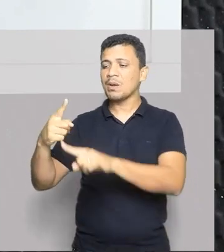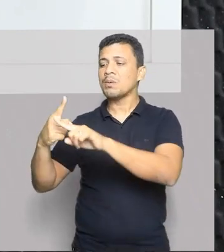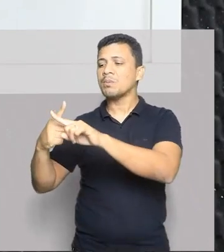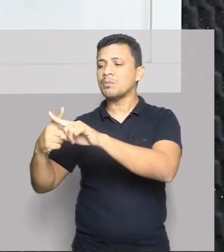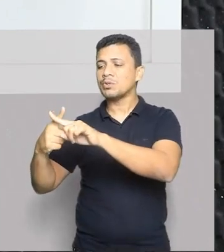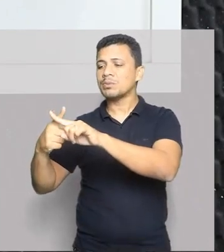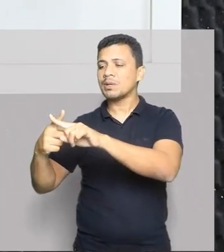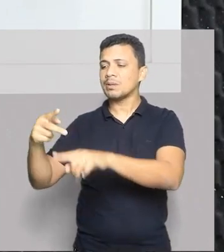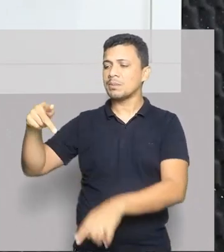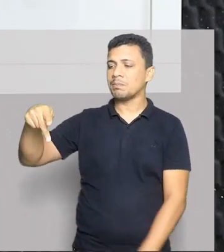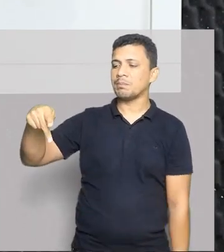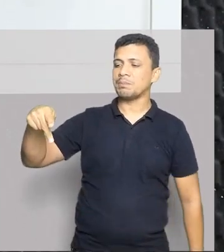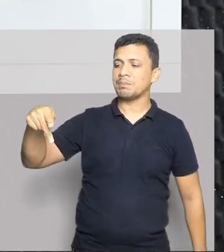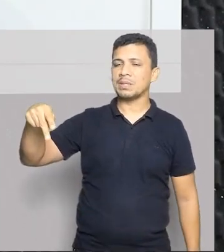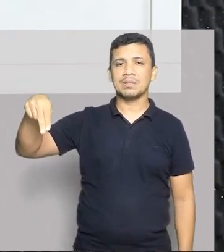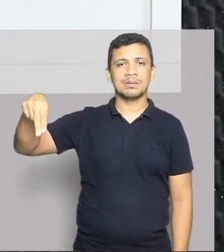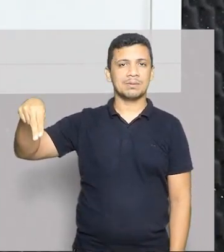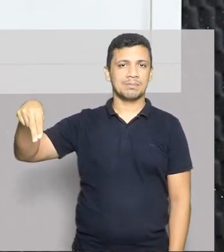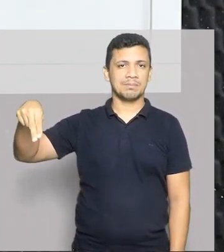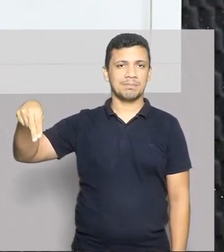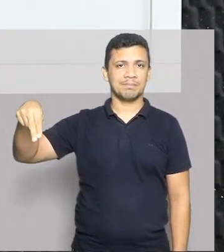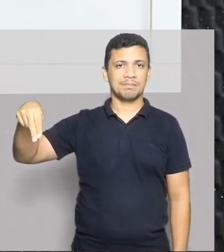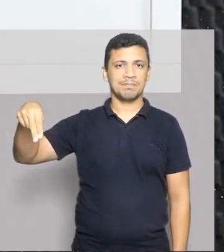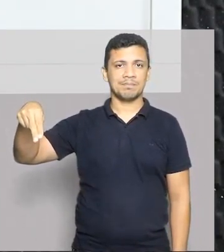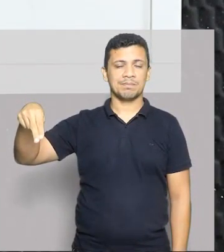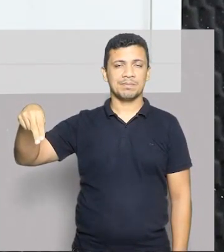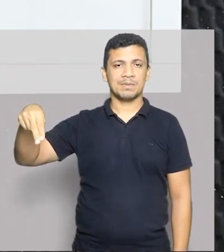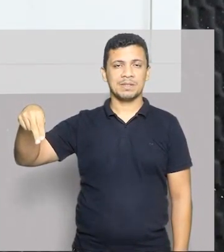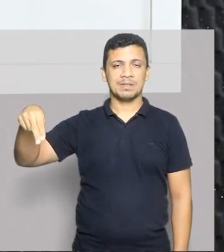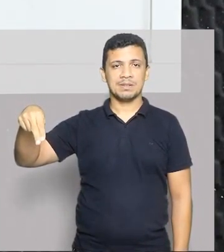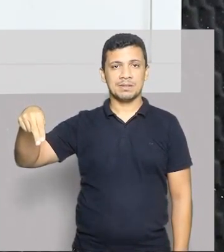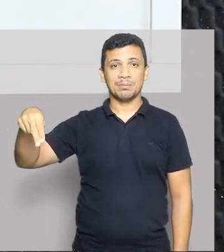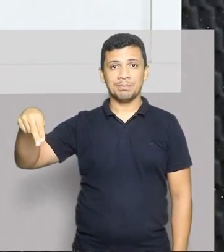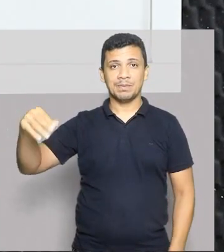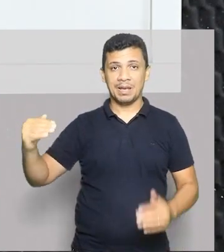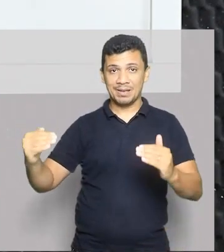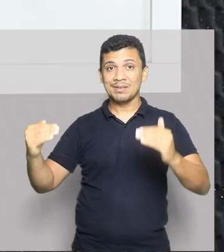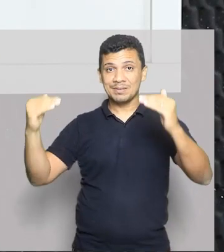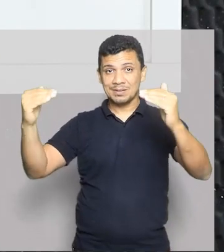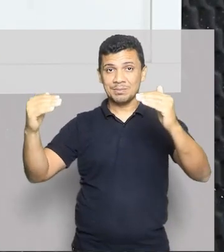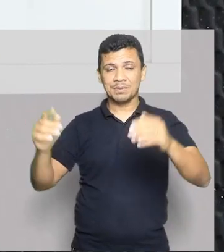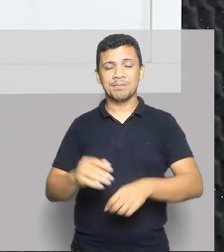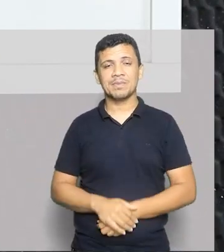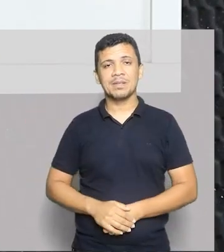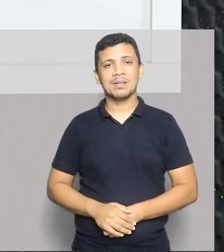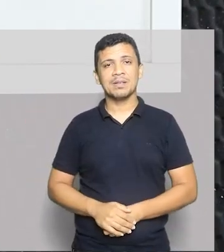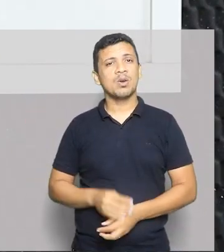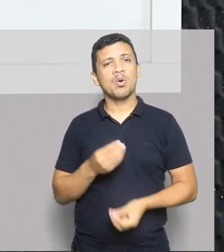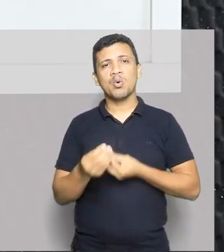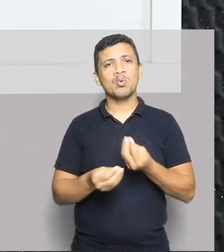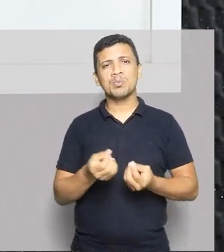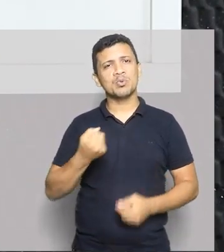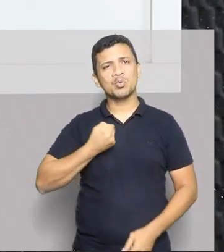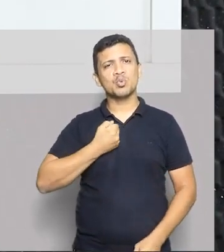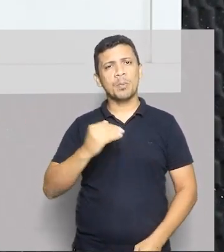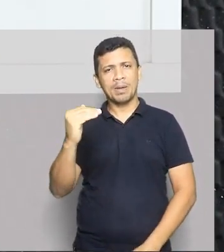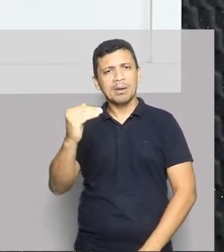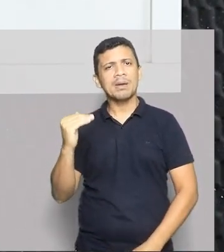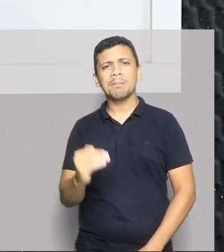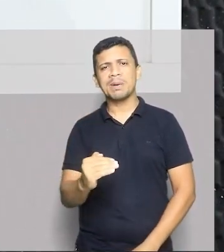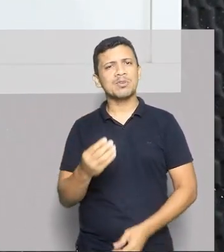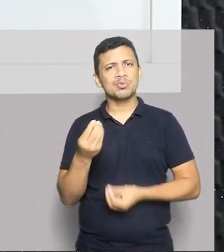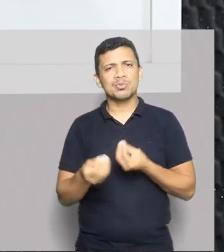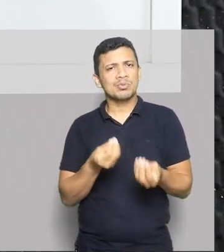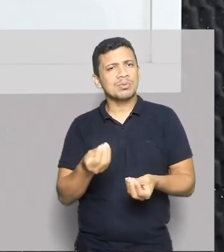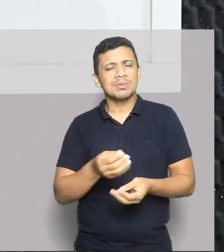multiplicado por Pn. Tá? Então, em cima, você faz isso. Embaixo, no denominador, você vai